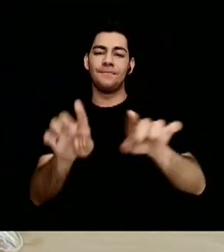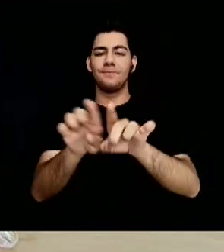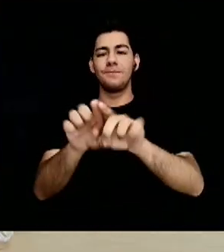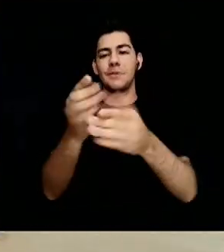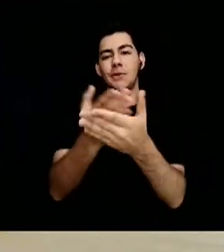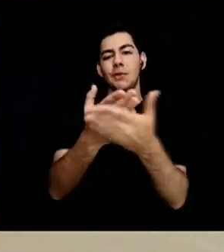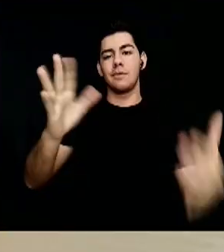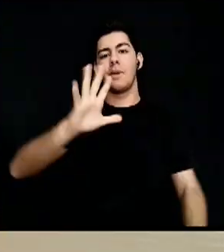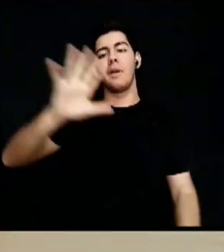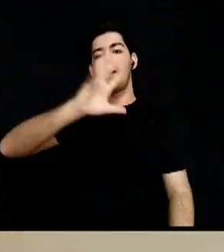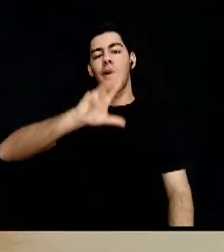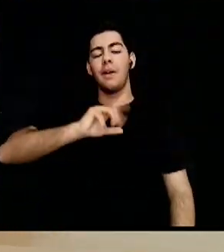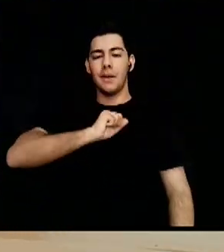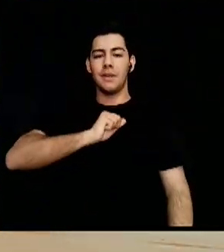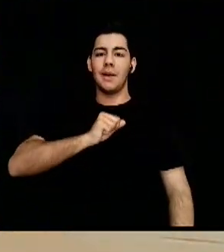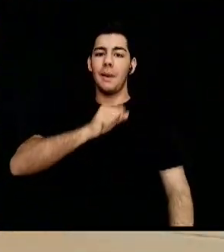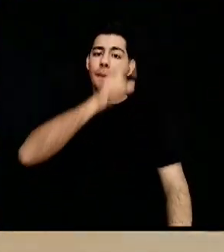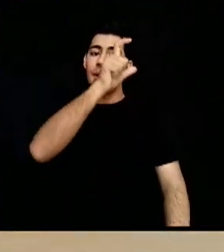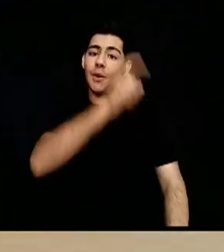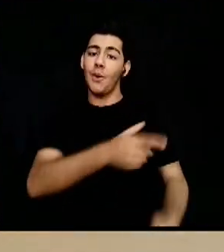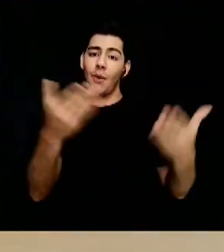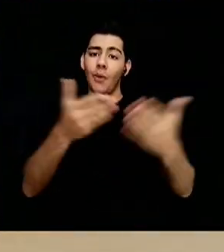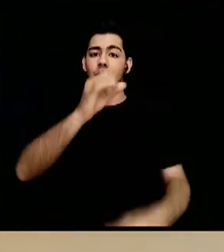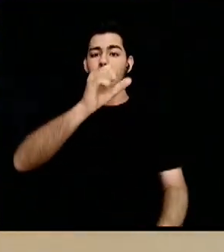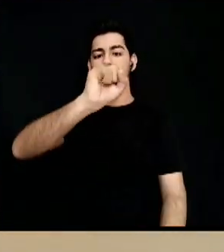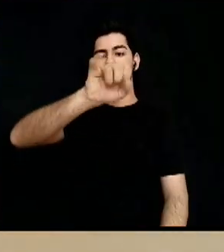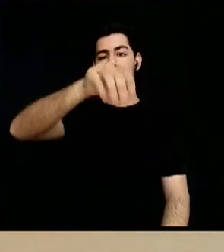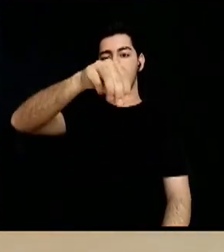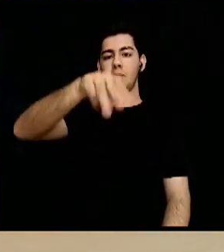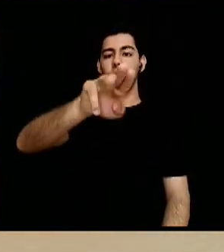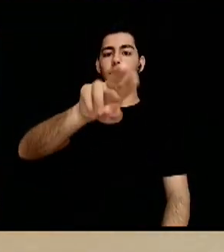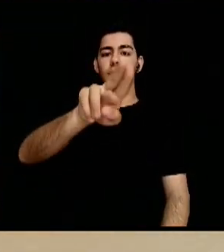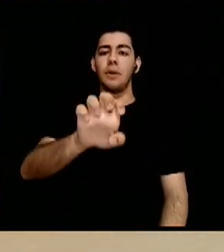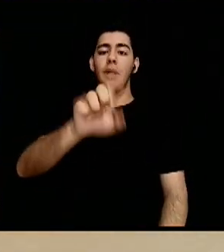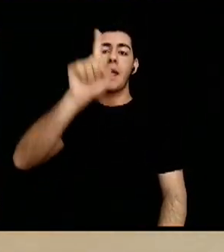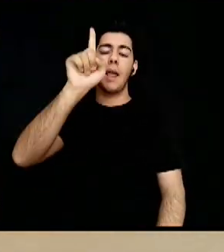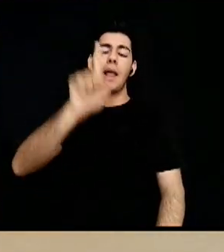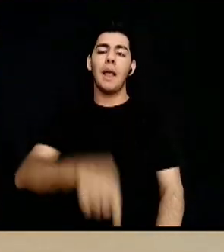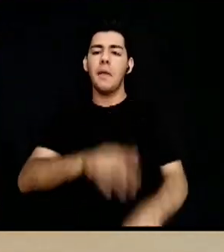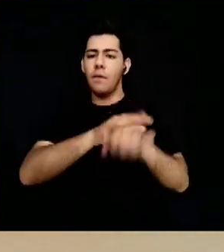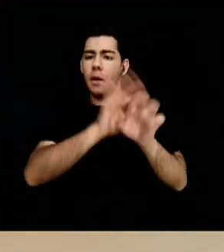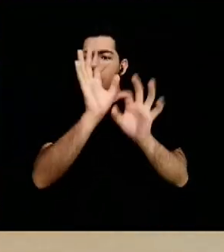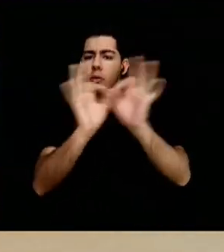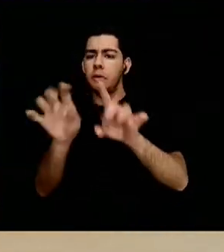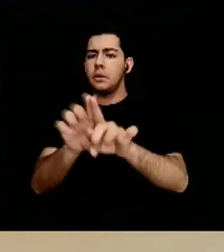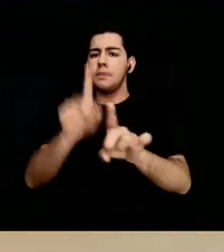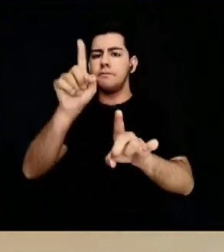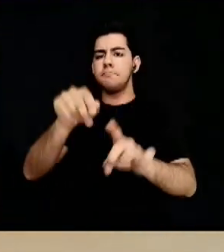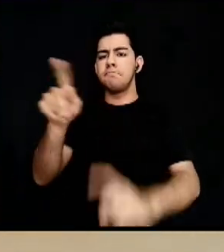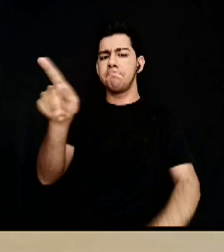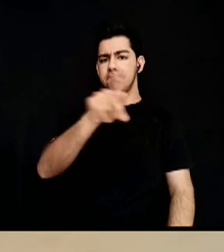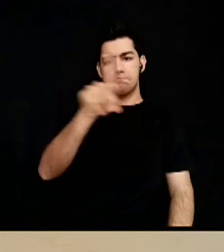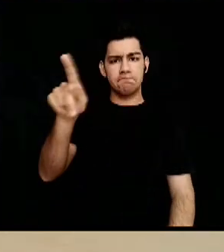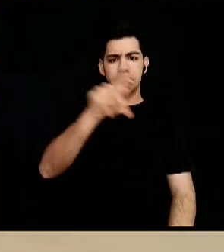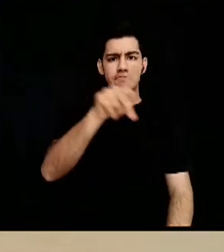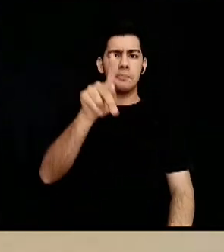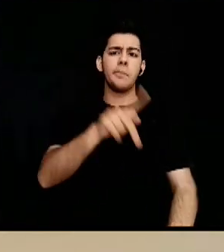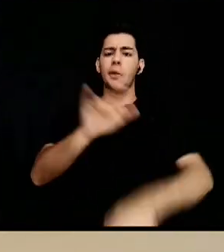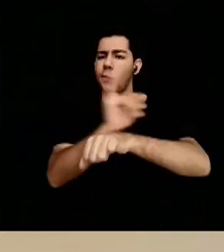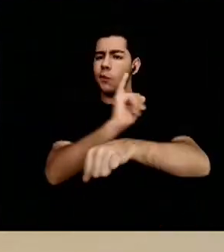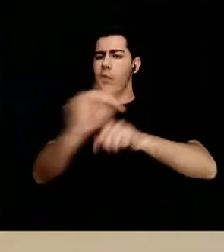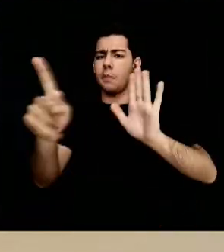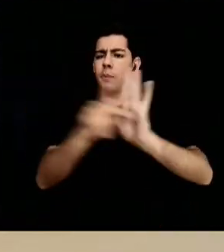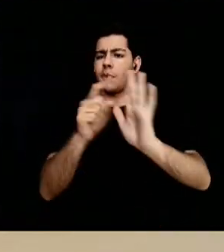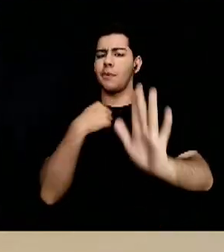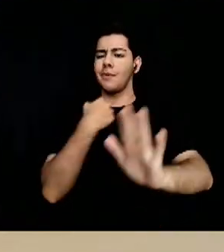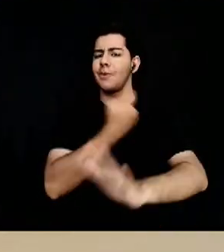com a gente é a Simone Oliveira, que é artesã, professora dessa técnica que nós vamos aprender aqui. Simone,